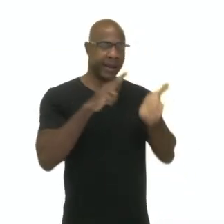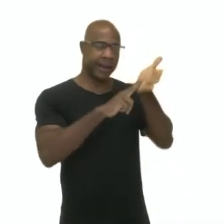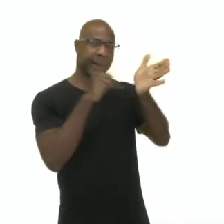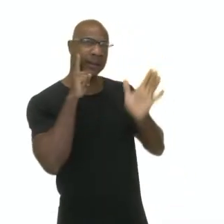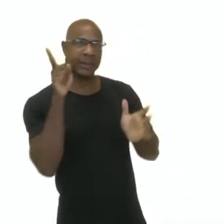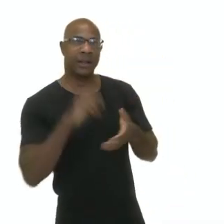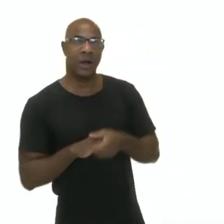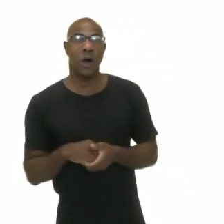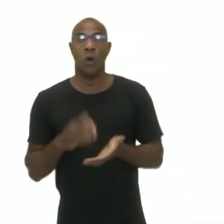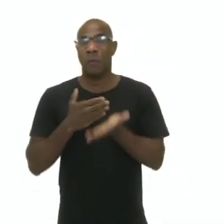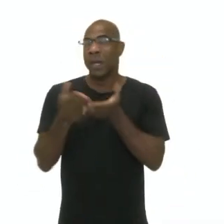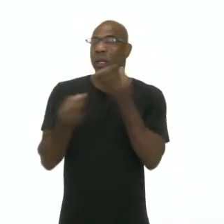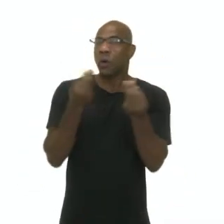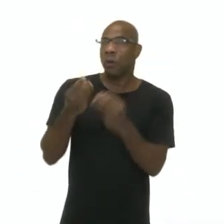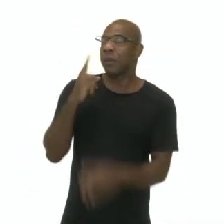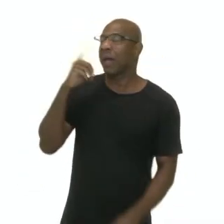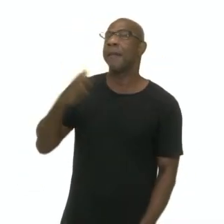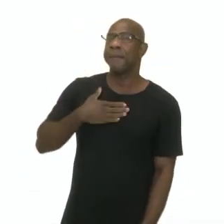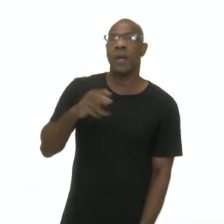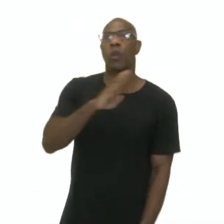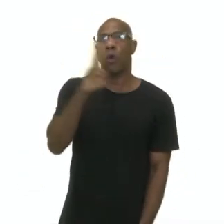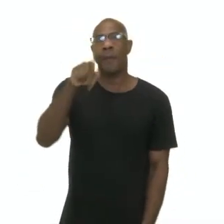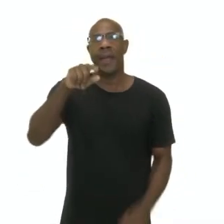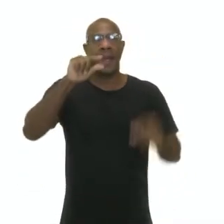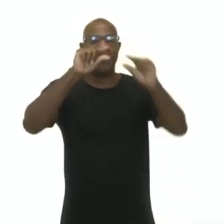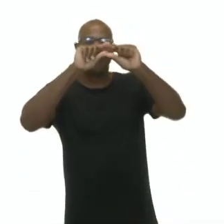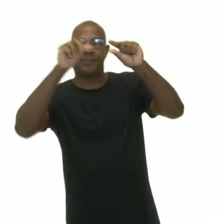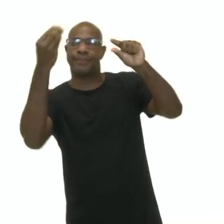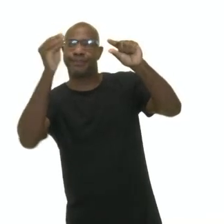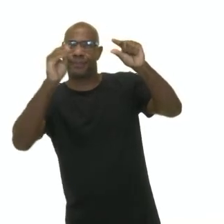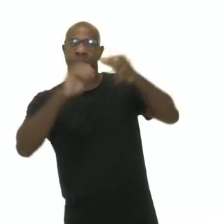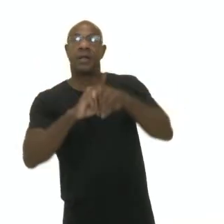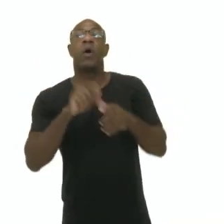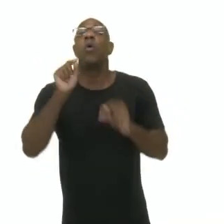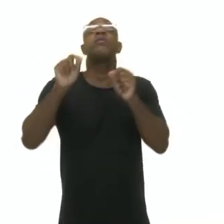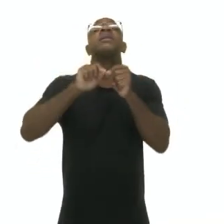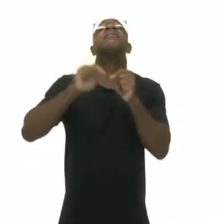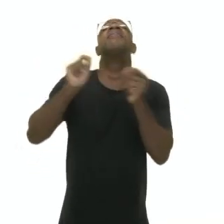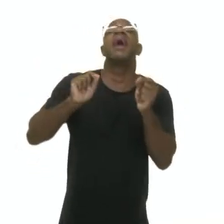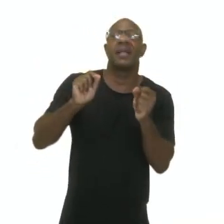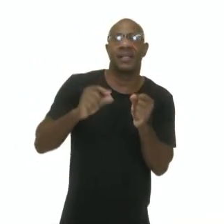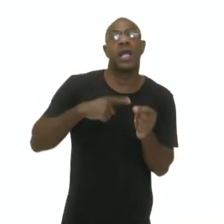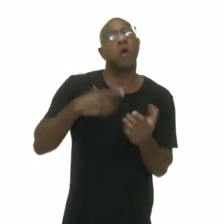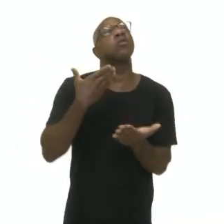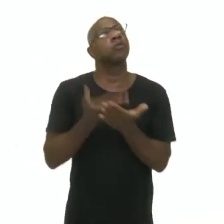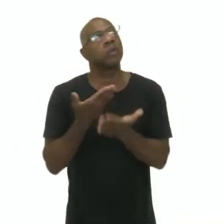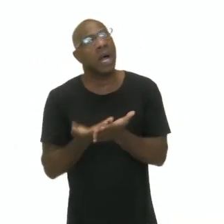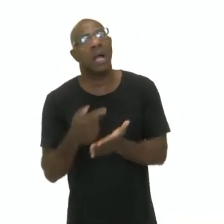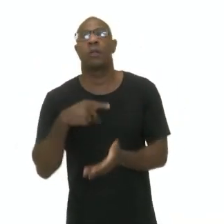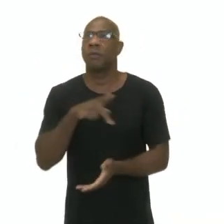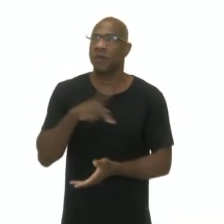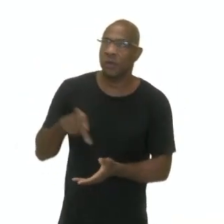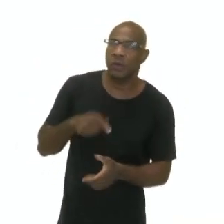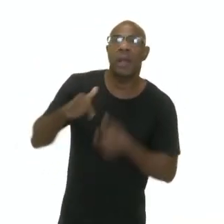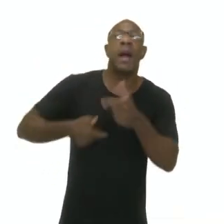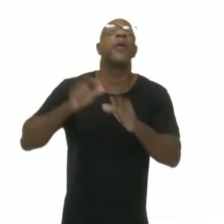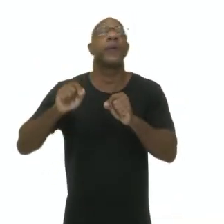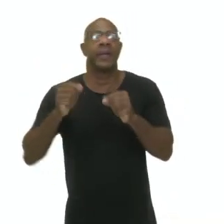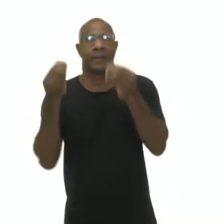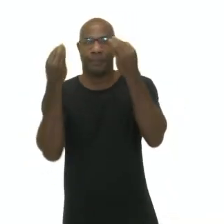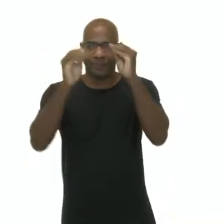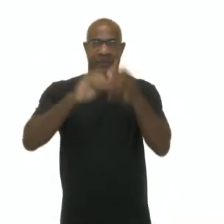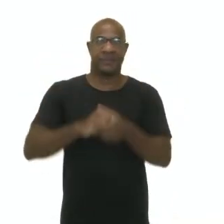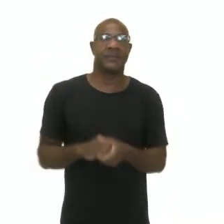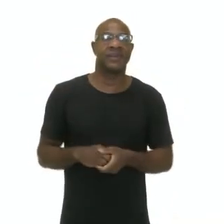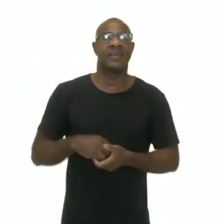nombre es. Daí você coloca o seu nome. Dizer o que faz. Sou estudiante, sou professora. O que pretende